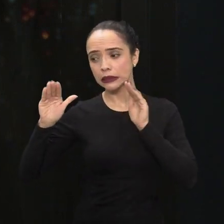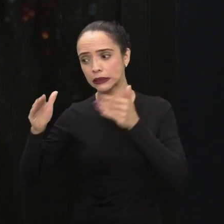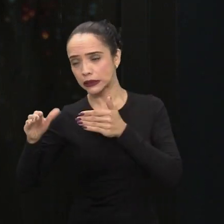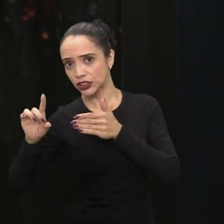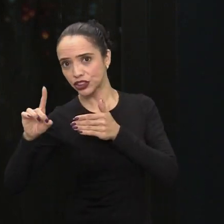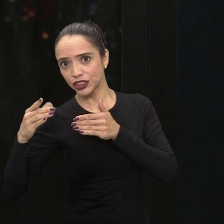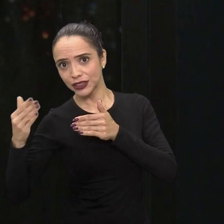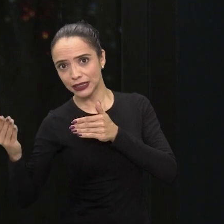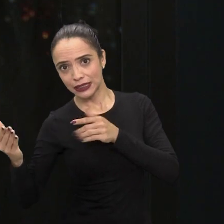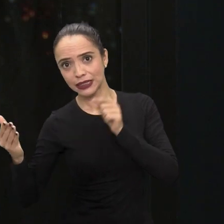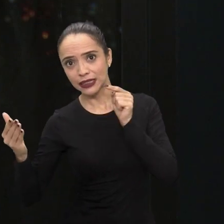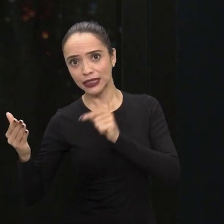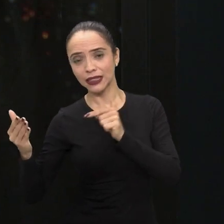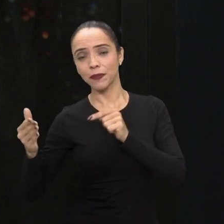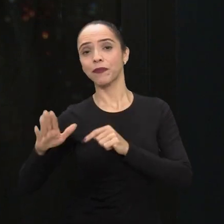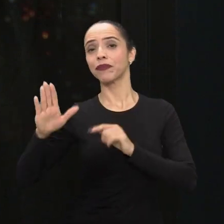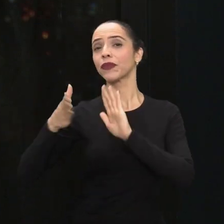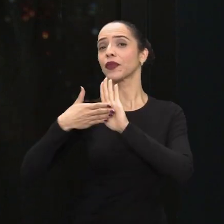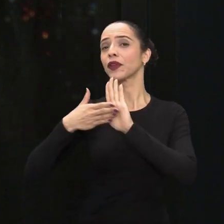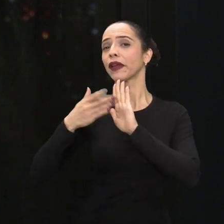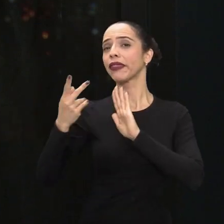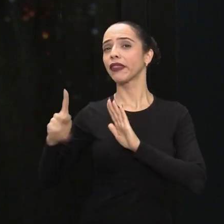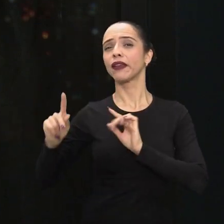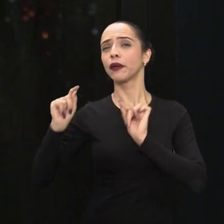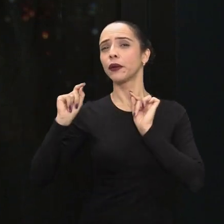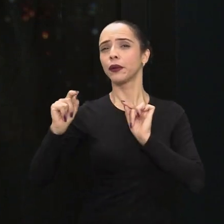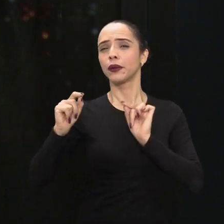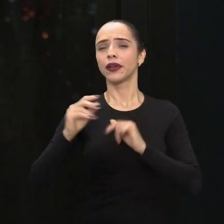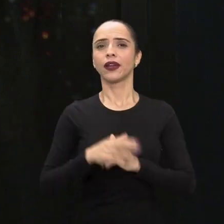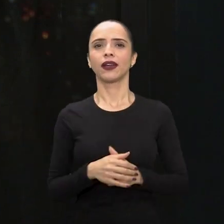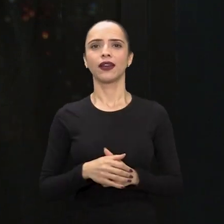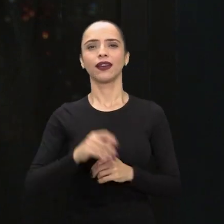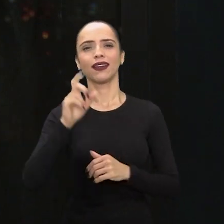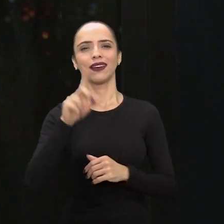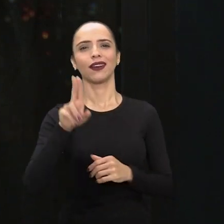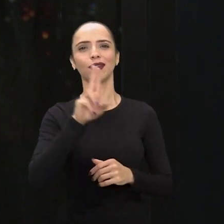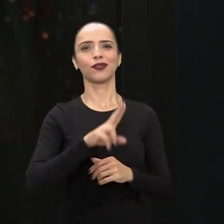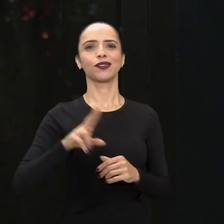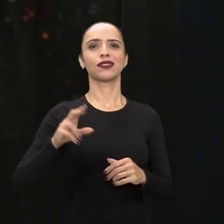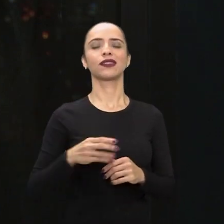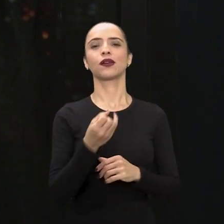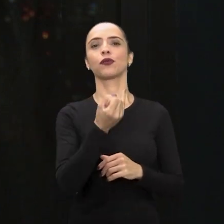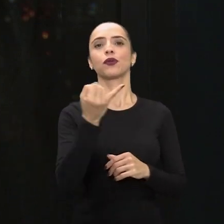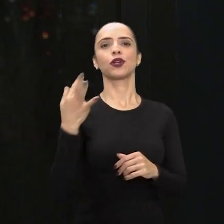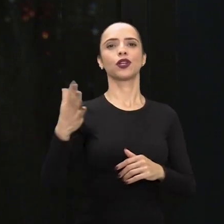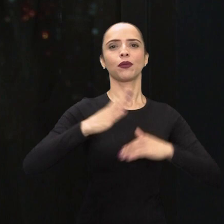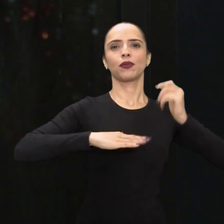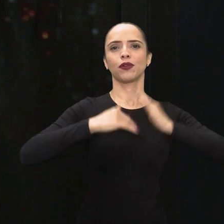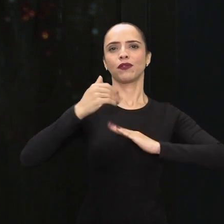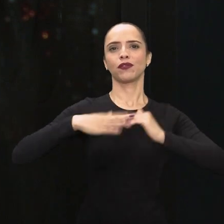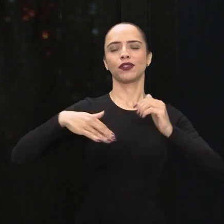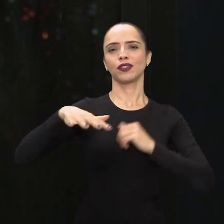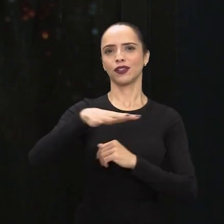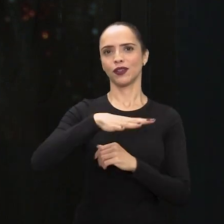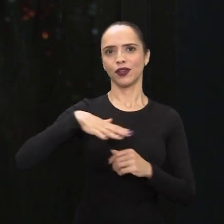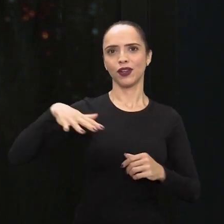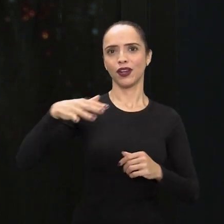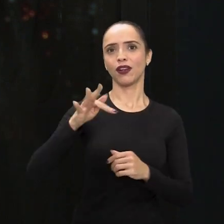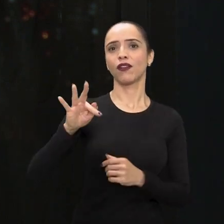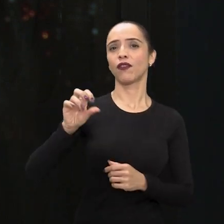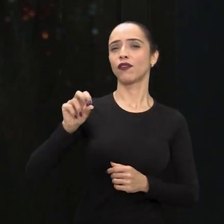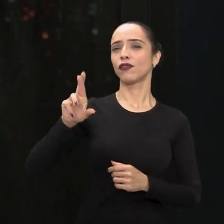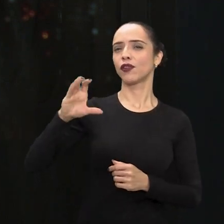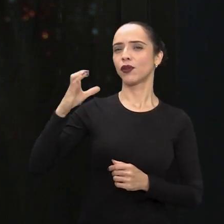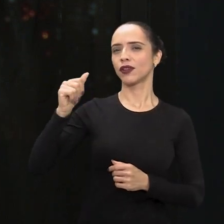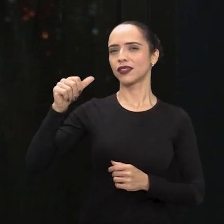mais o da Extrema direita né que ele propõe a utilização de membros das Forças Armadas na aplicação da Segurança Pública isso